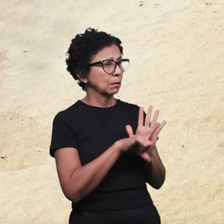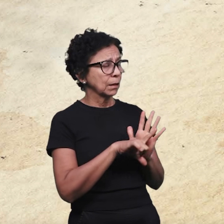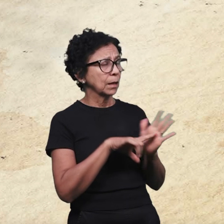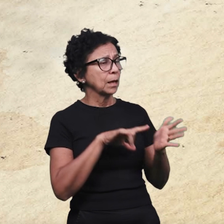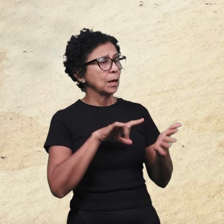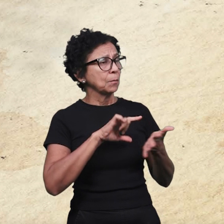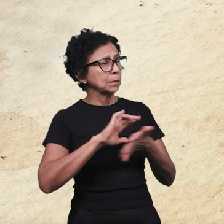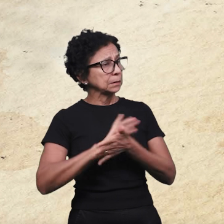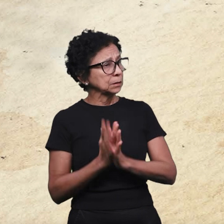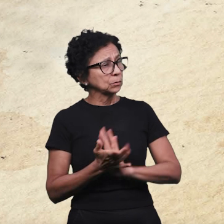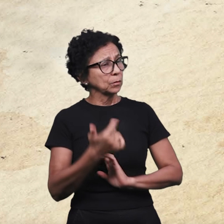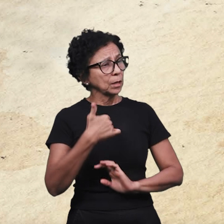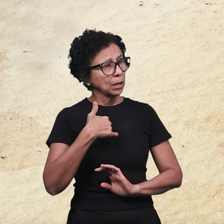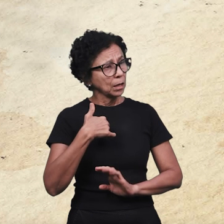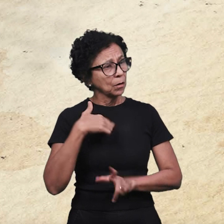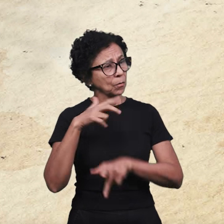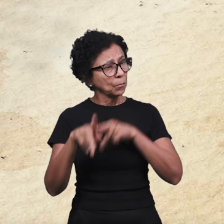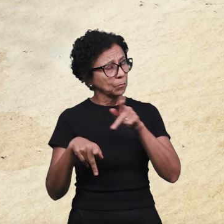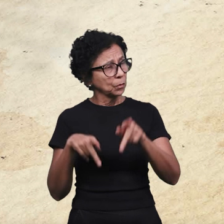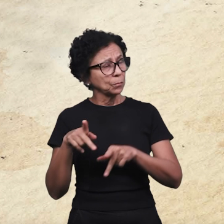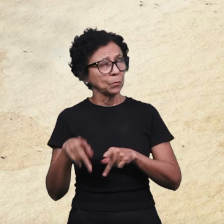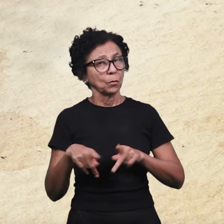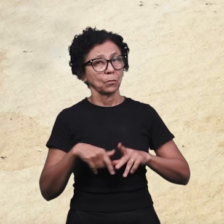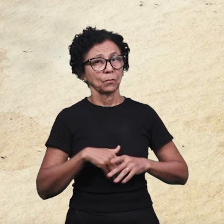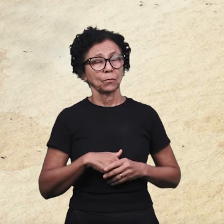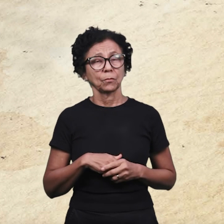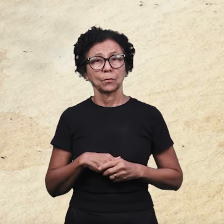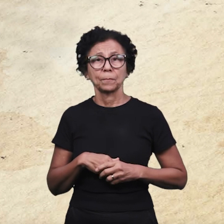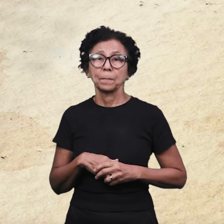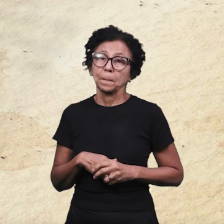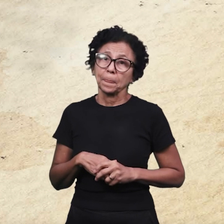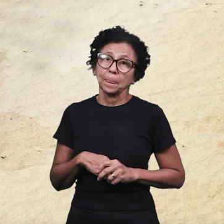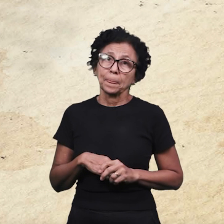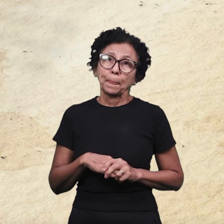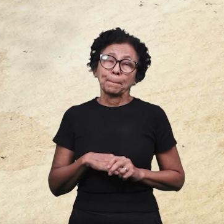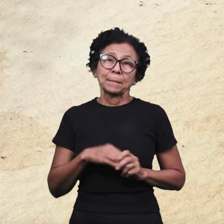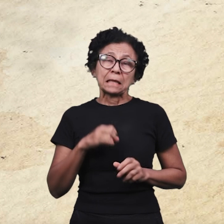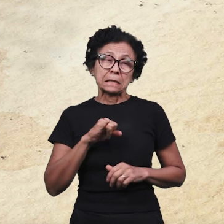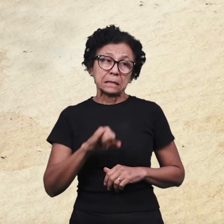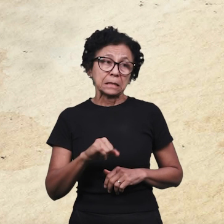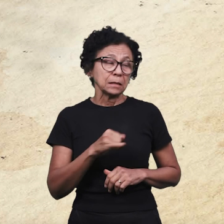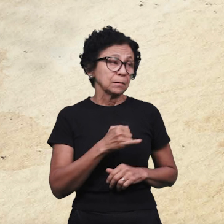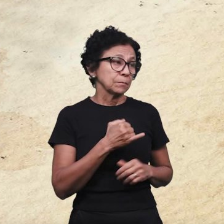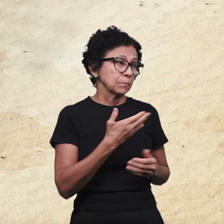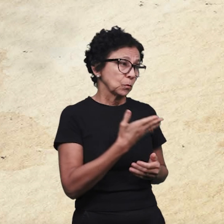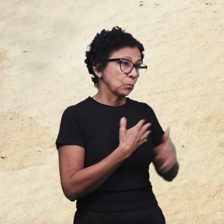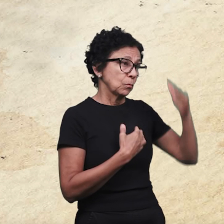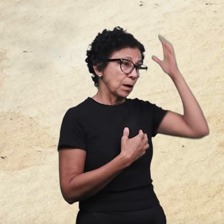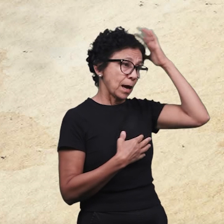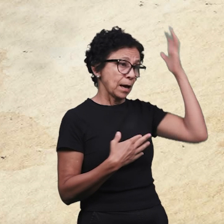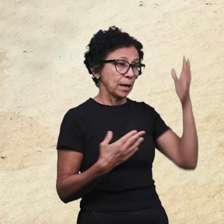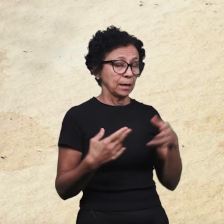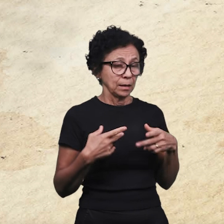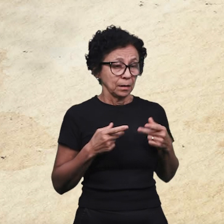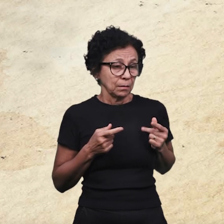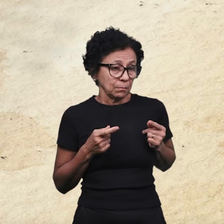e lançarem a perder. Se ainda por servos e por servas nos vendessem,